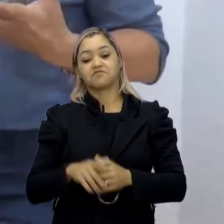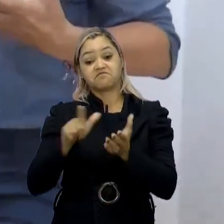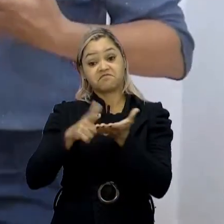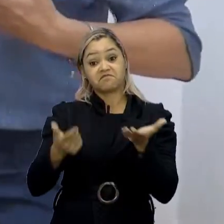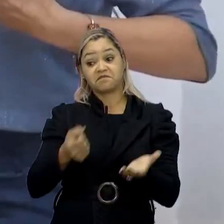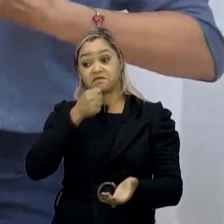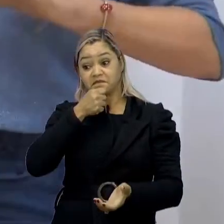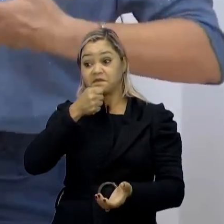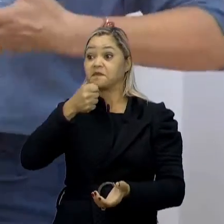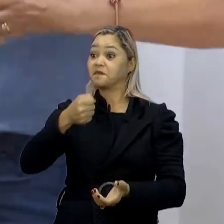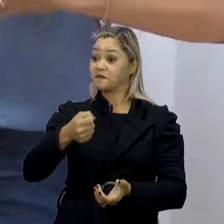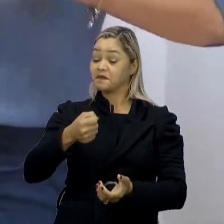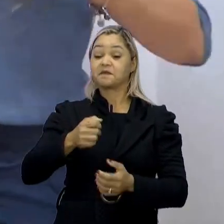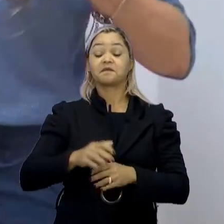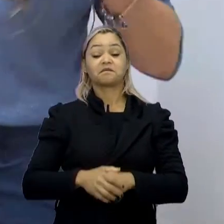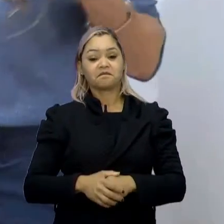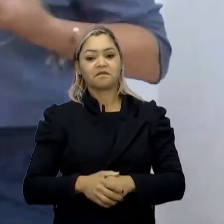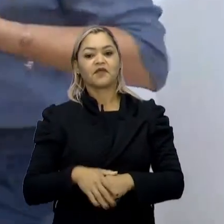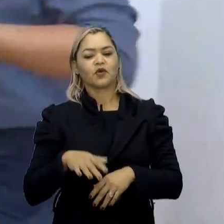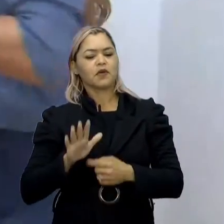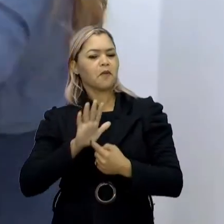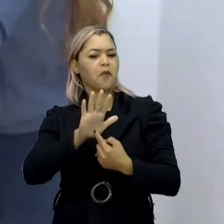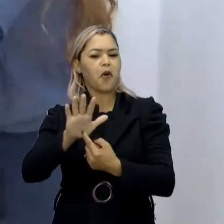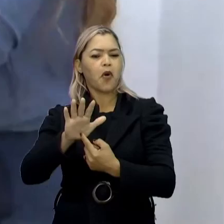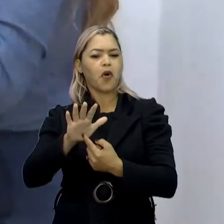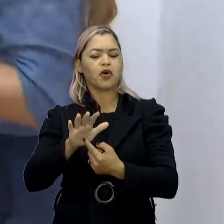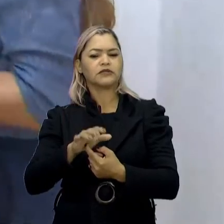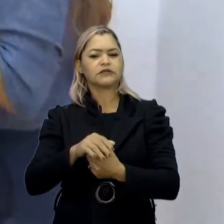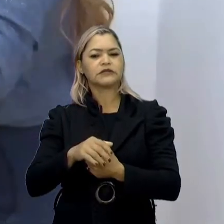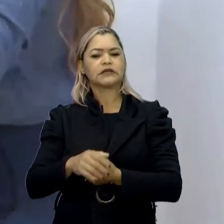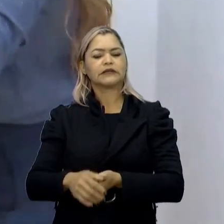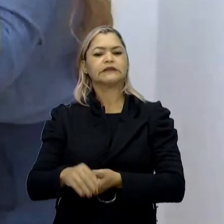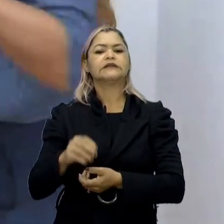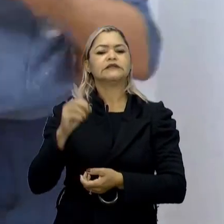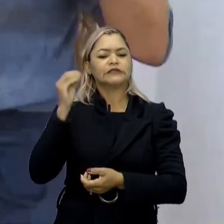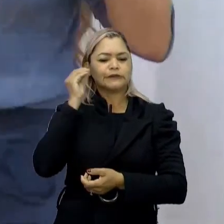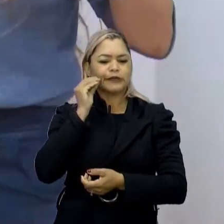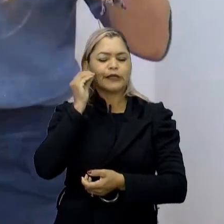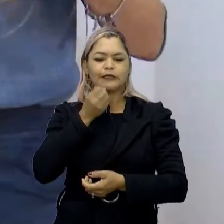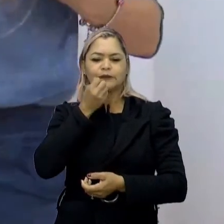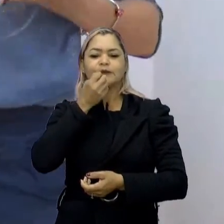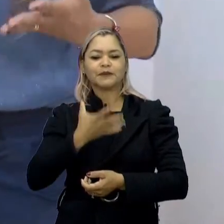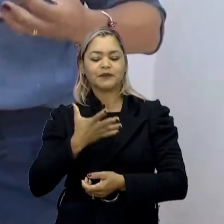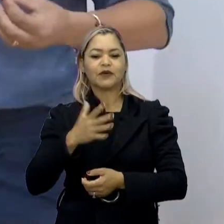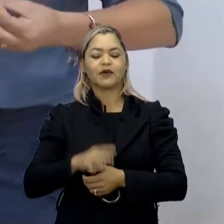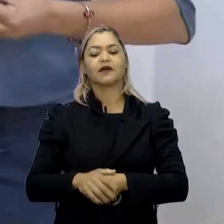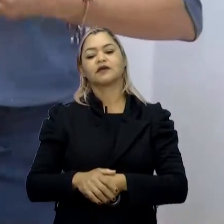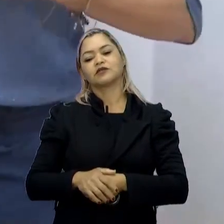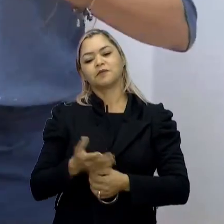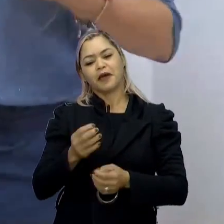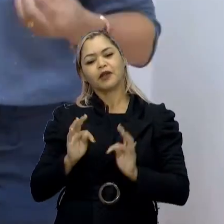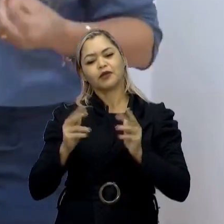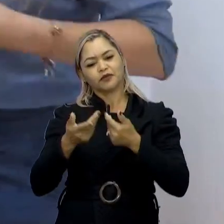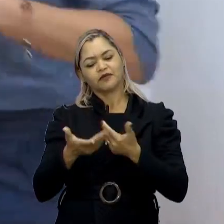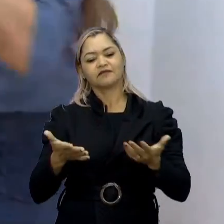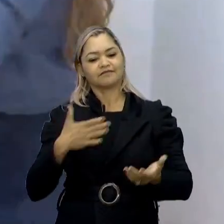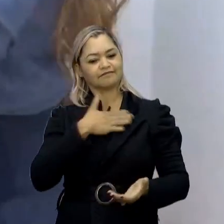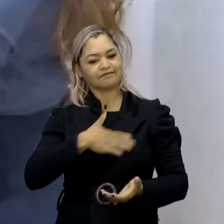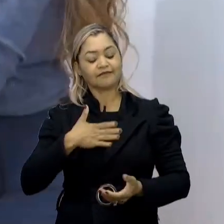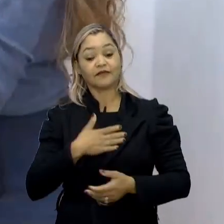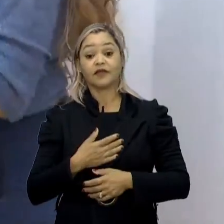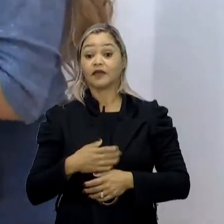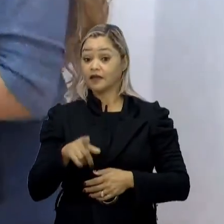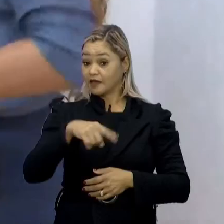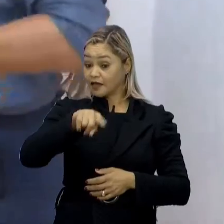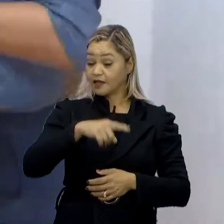jornalista que traz aí uma bagagem fantástica. Espero que eles também tenham gostado, que eles busquem saber mais